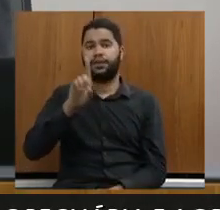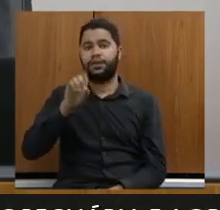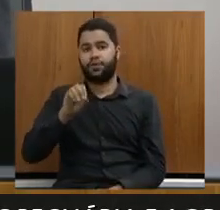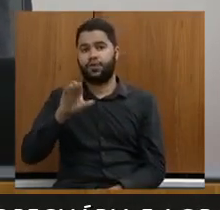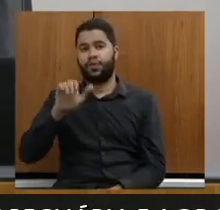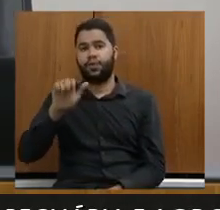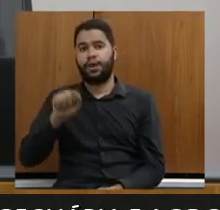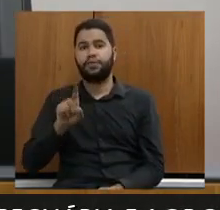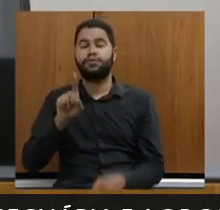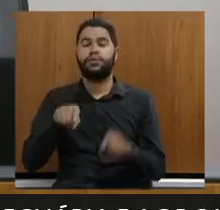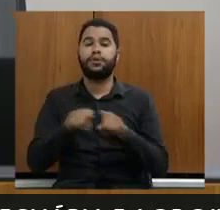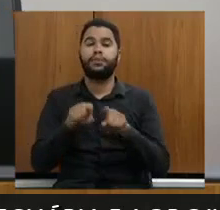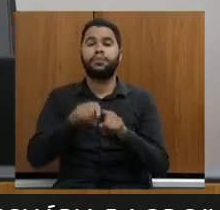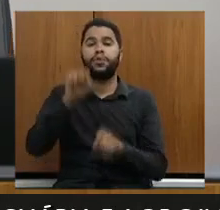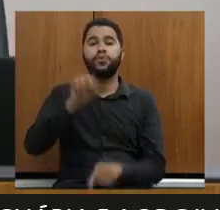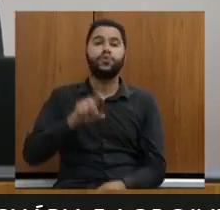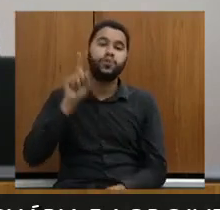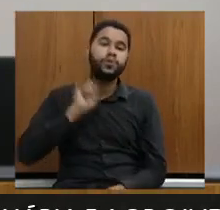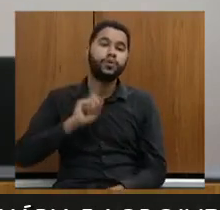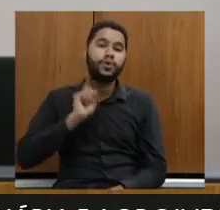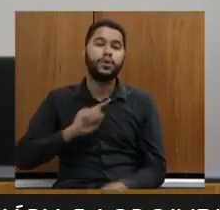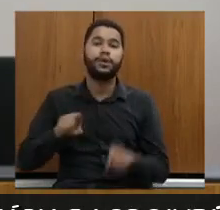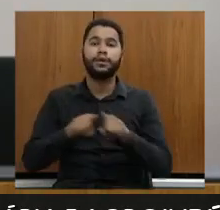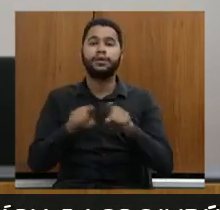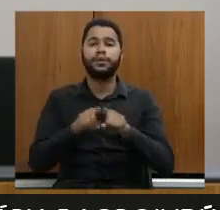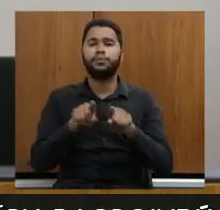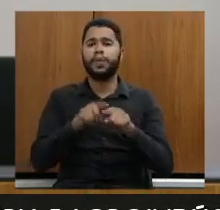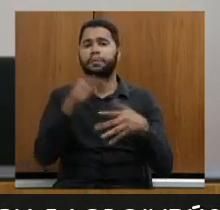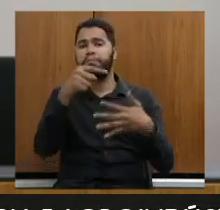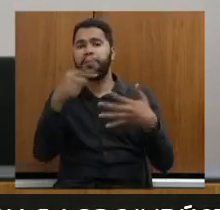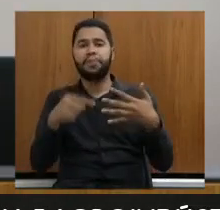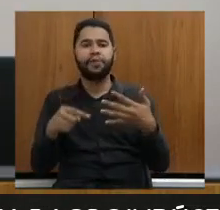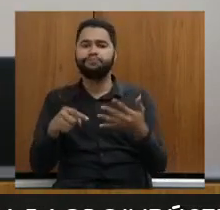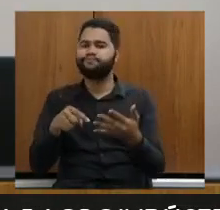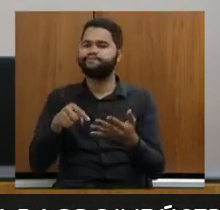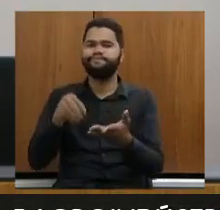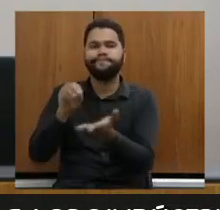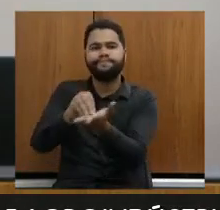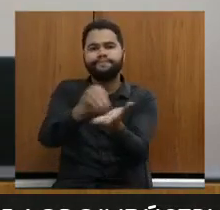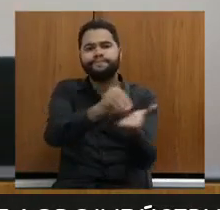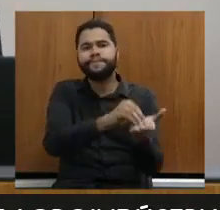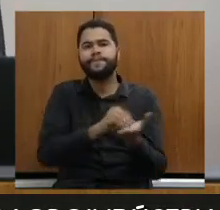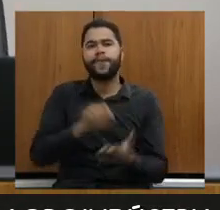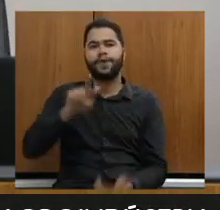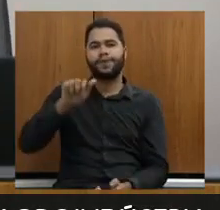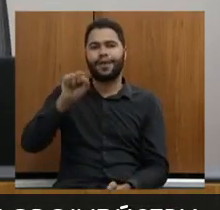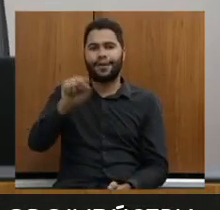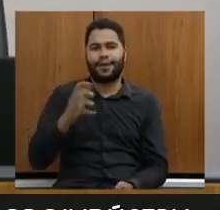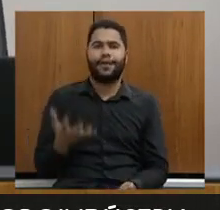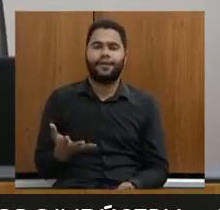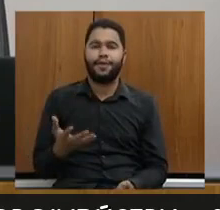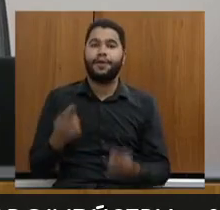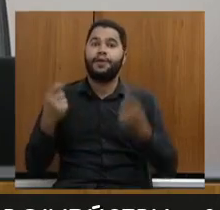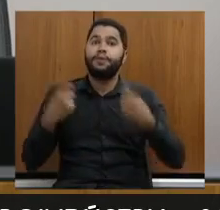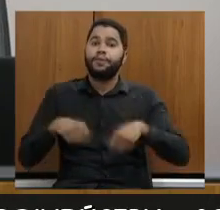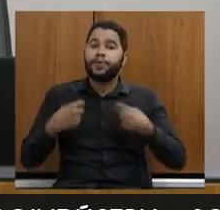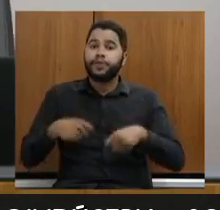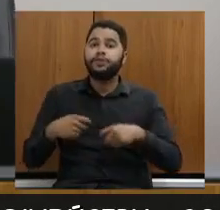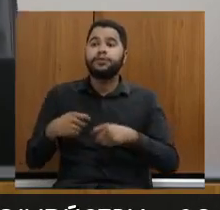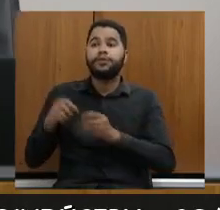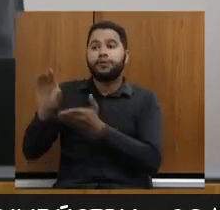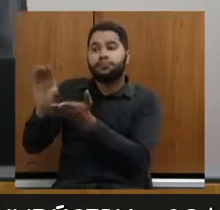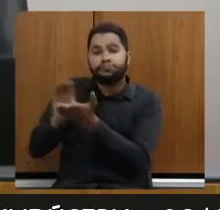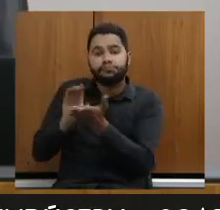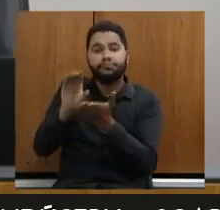Centro e no sul de Minas Triângulo Mineiro e alto Paranaíba não tem gás bom então é preciso buscar